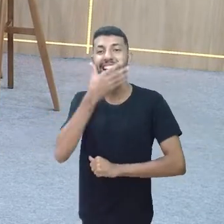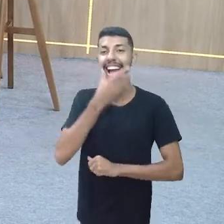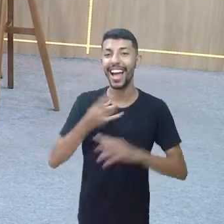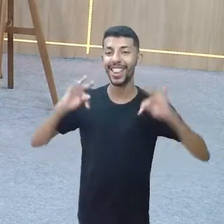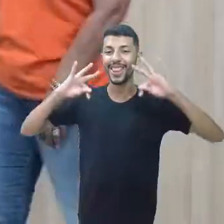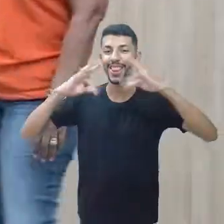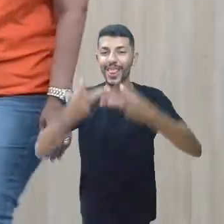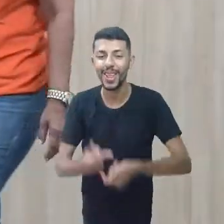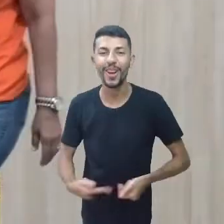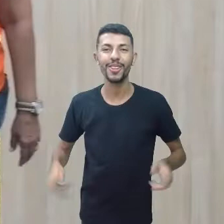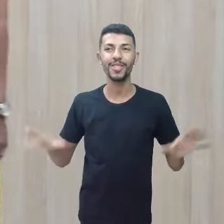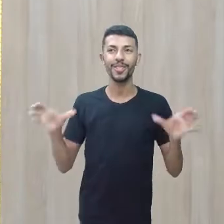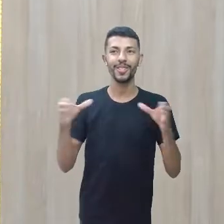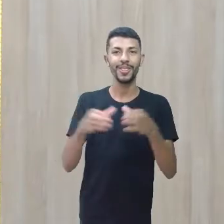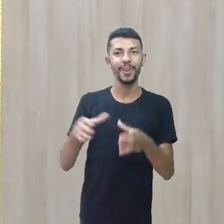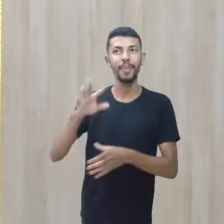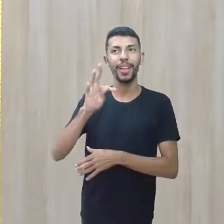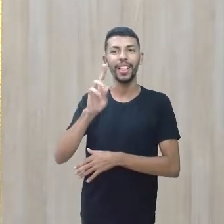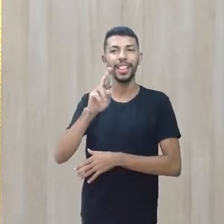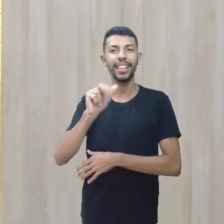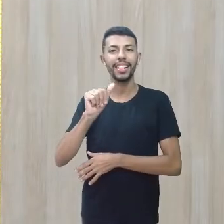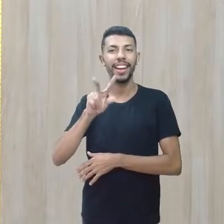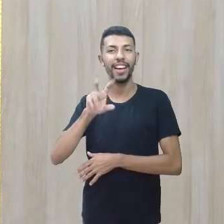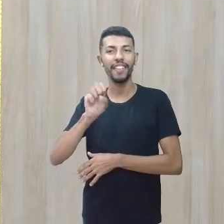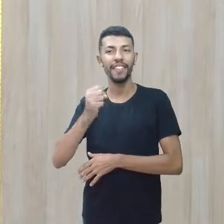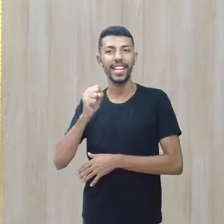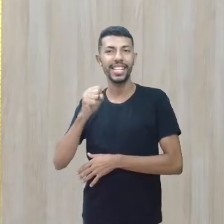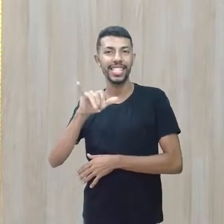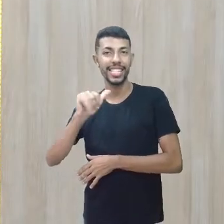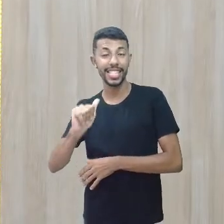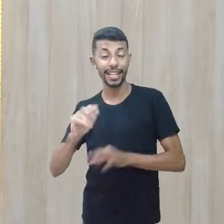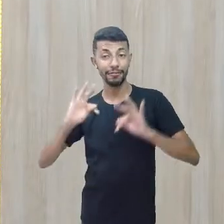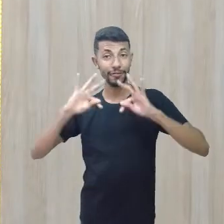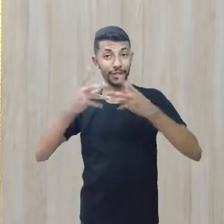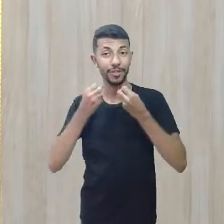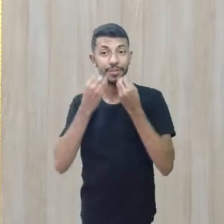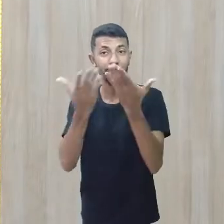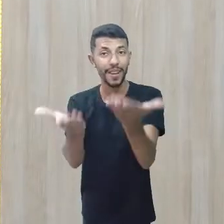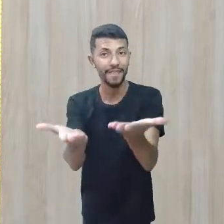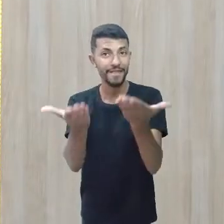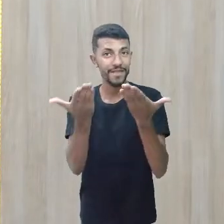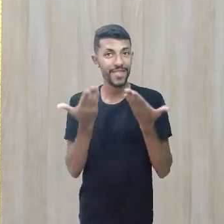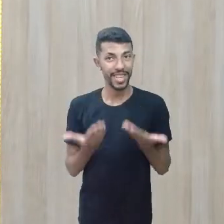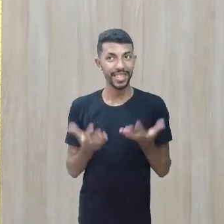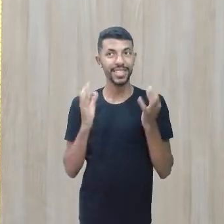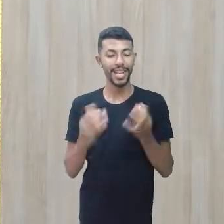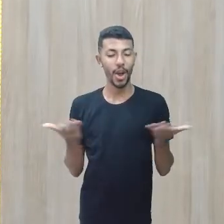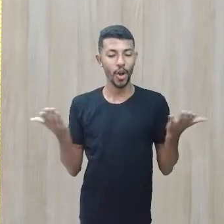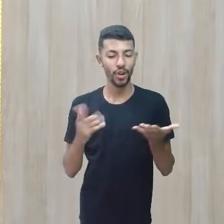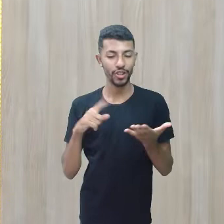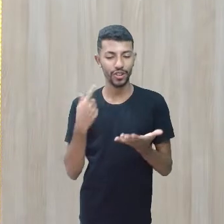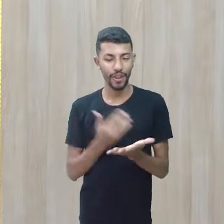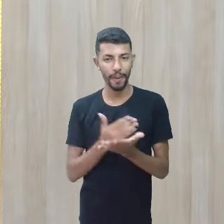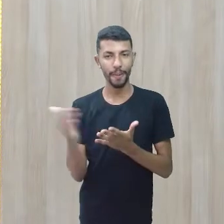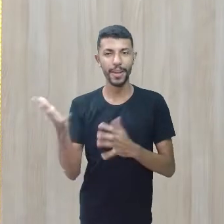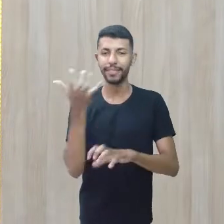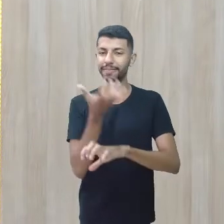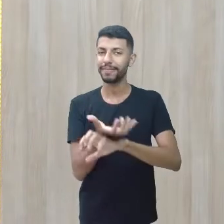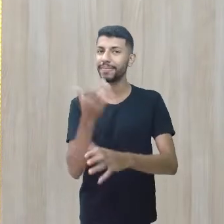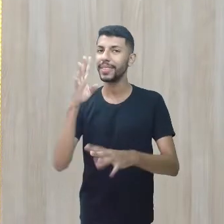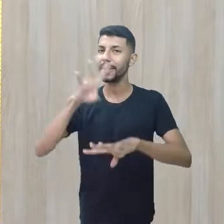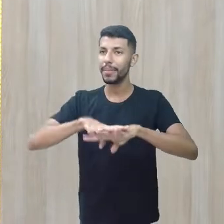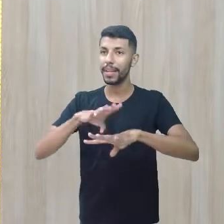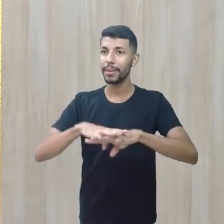curso Travessia, sejam todos bem-vindos. Vamos iniciar o nosso componente hoje de matemática. Eu sou a